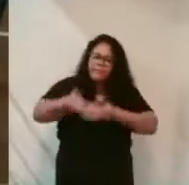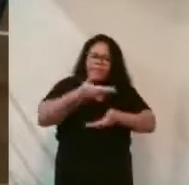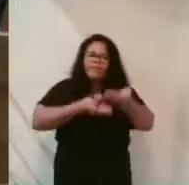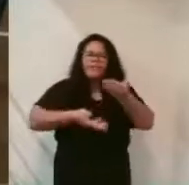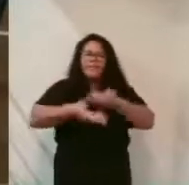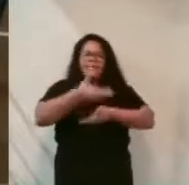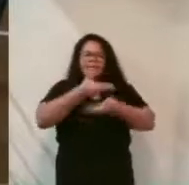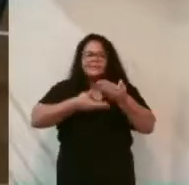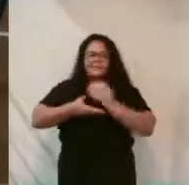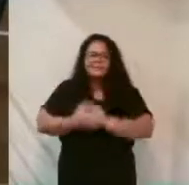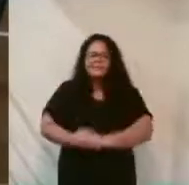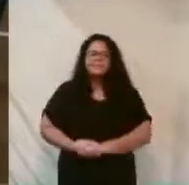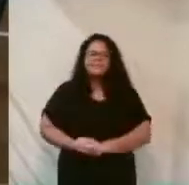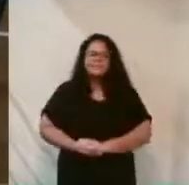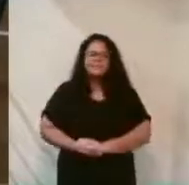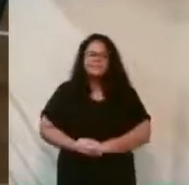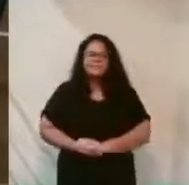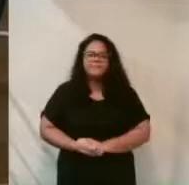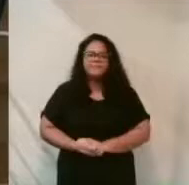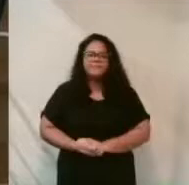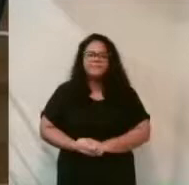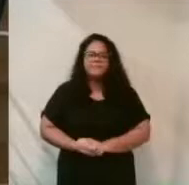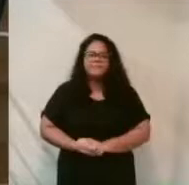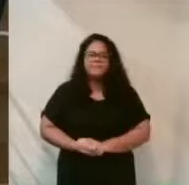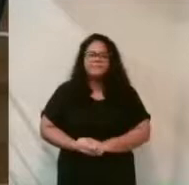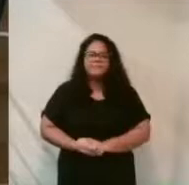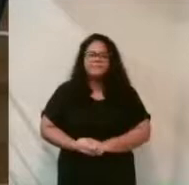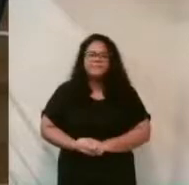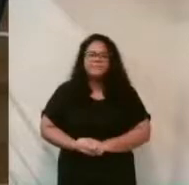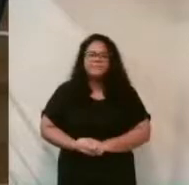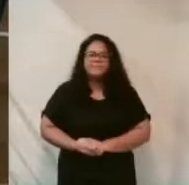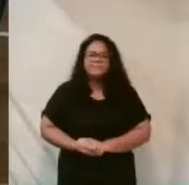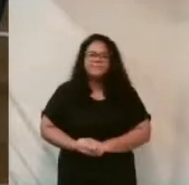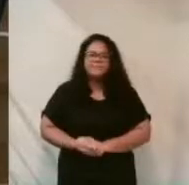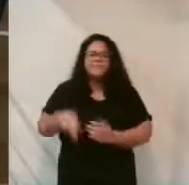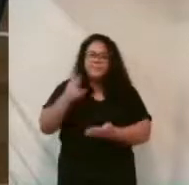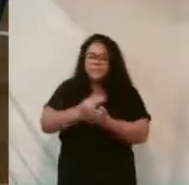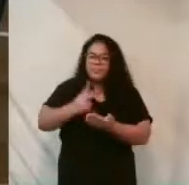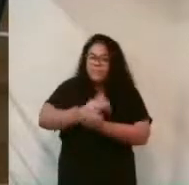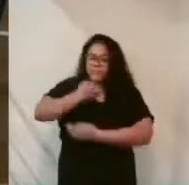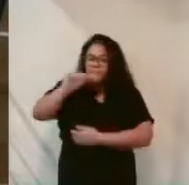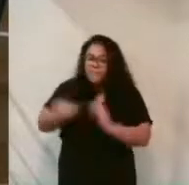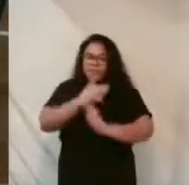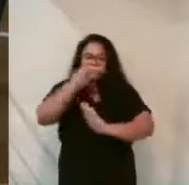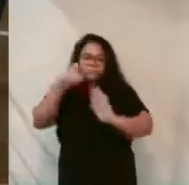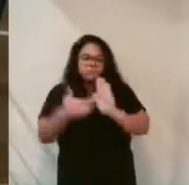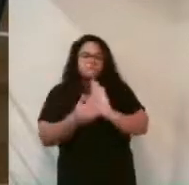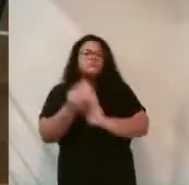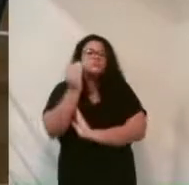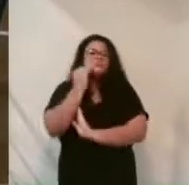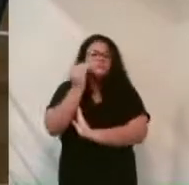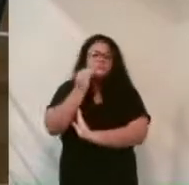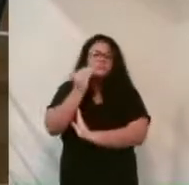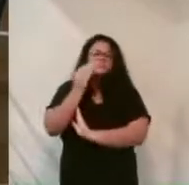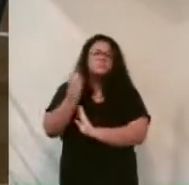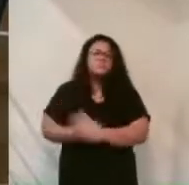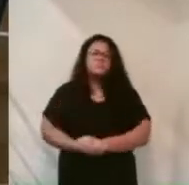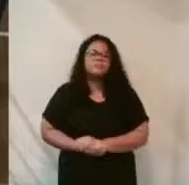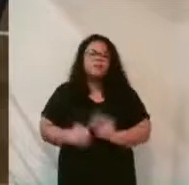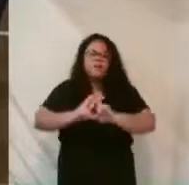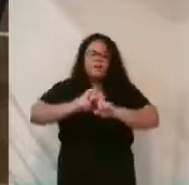se aproximar, se concentrar em todas as oportunidades que nós tivemos, reunião de todos